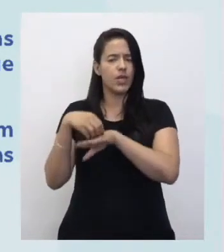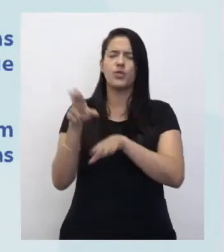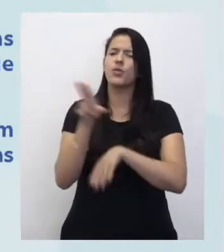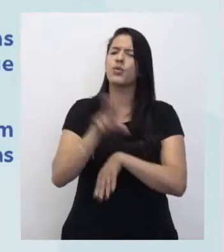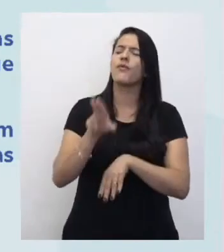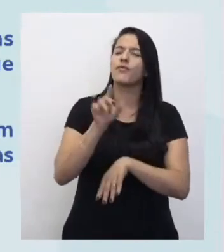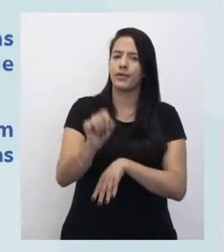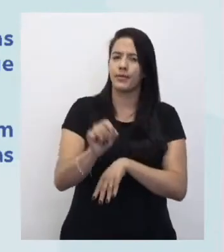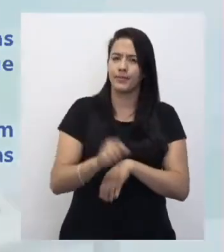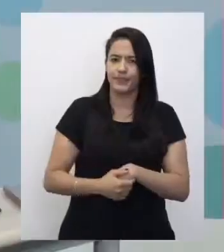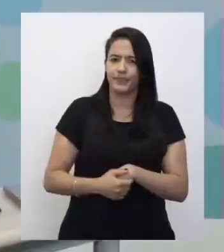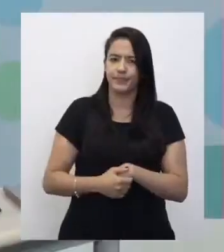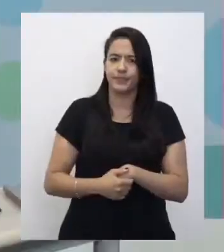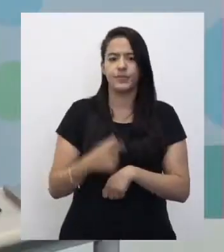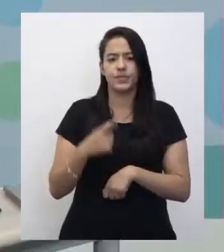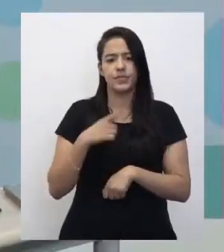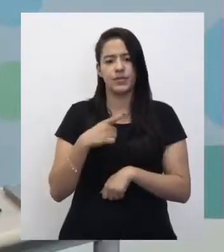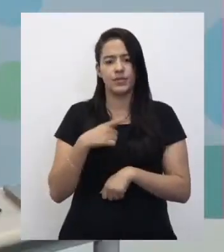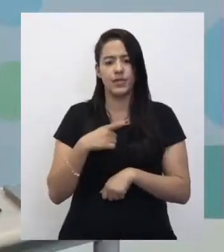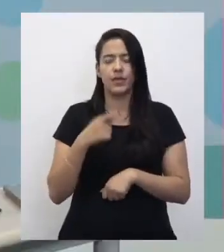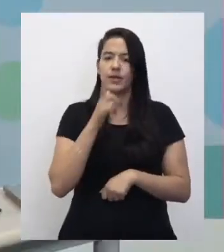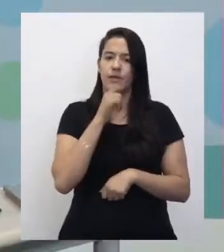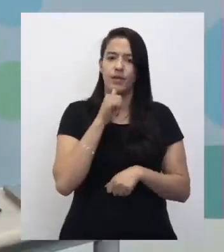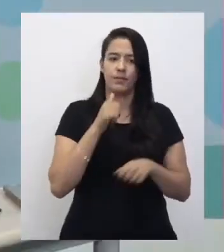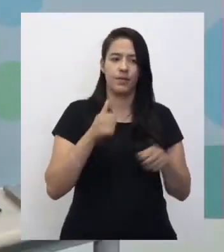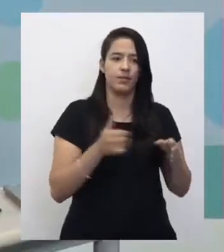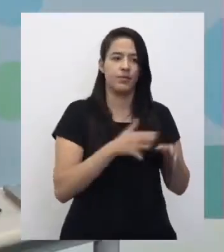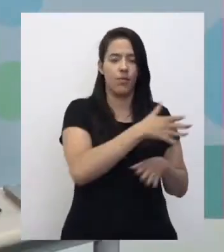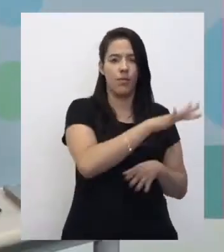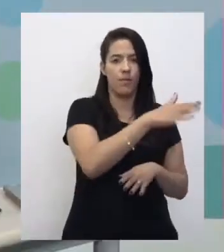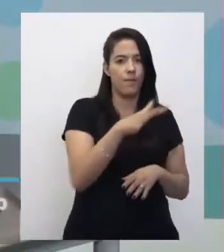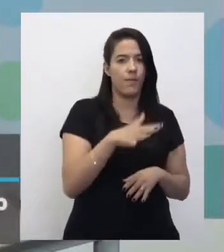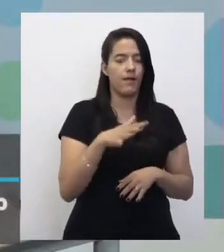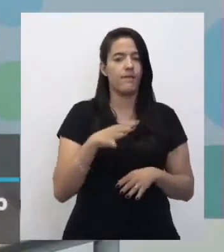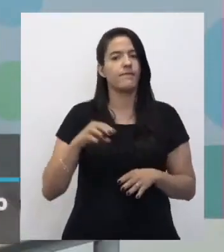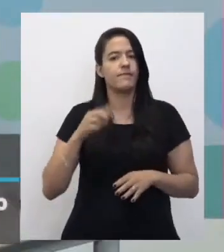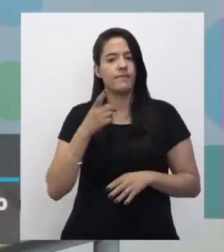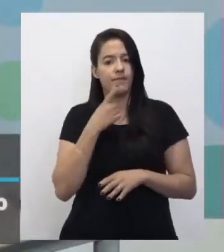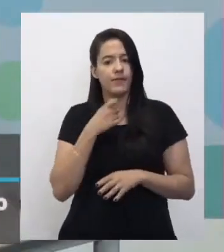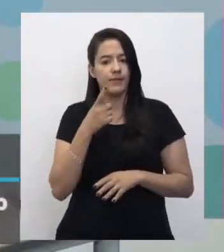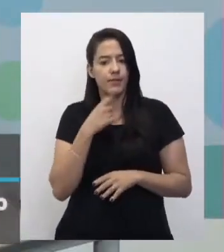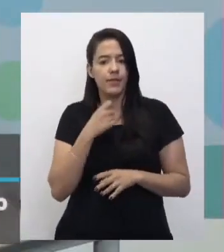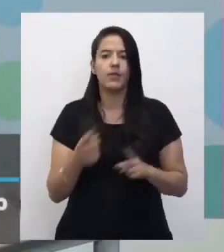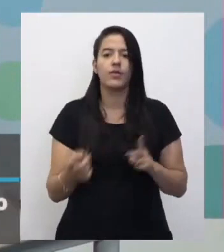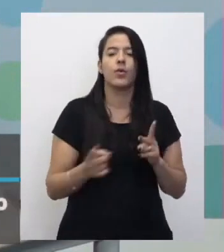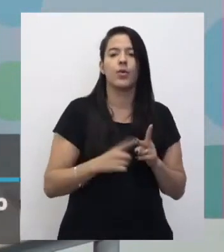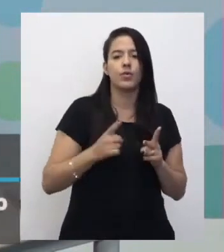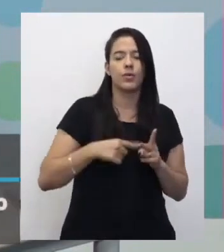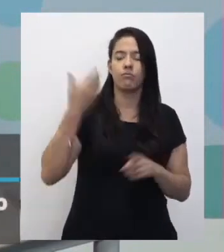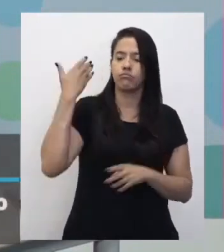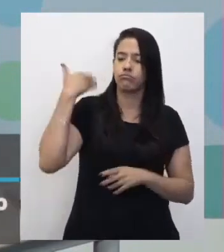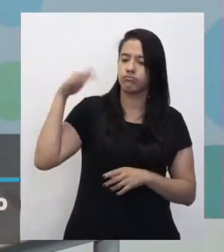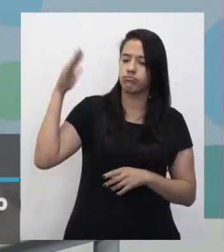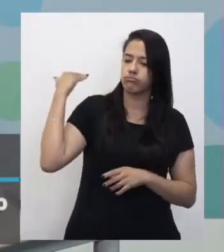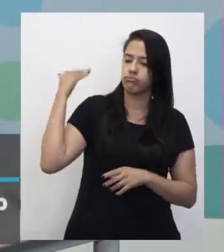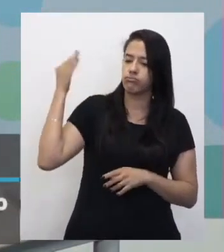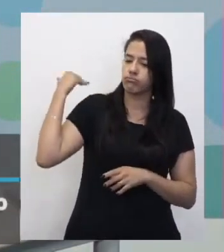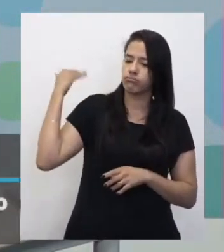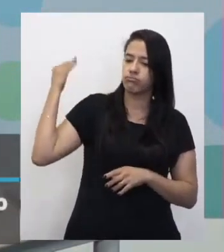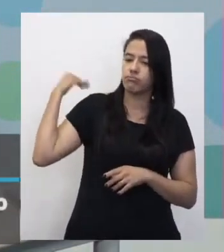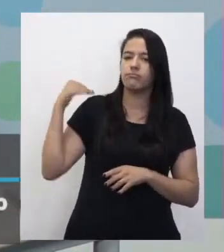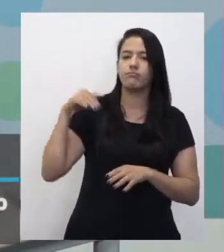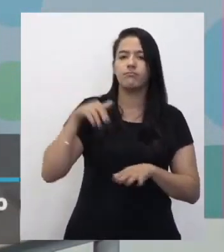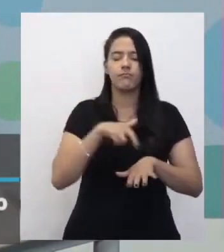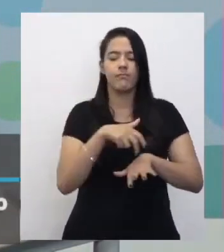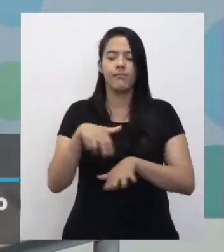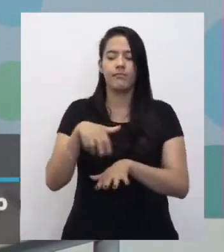fala que tem uma parte que é feita pelo Mar Vermelho, outra parte que é feita de camelo, ou seja, uma rota terrestre. Então, o que a gente